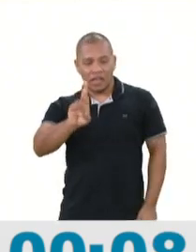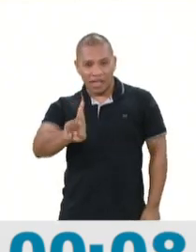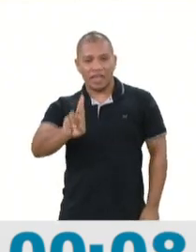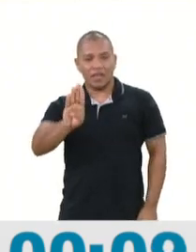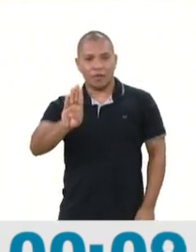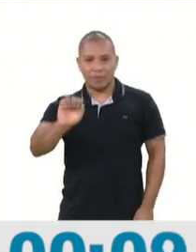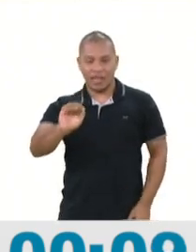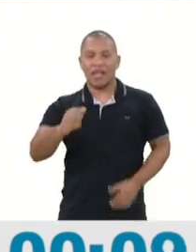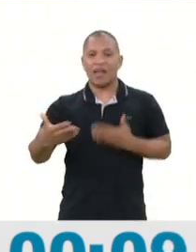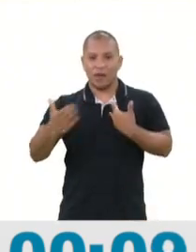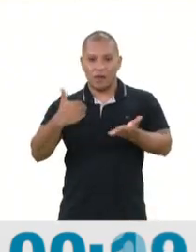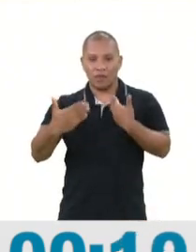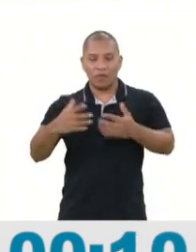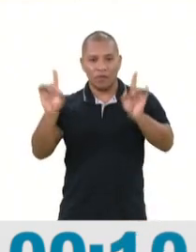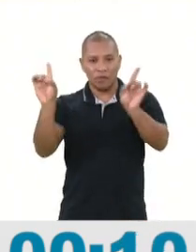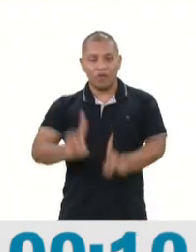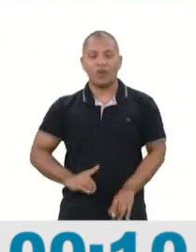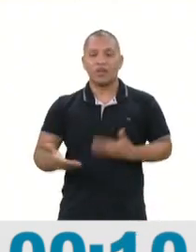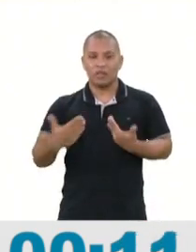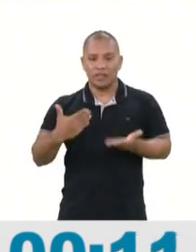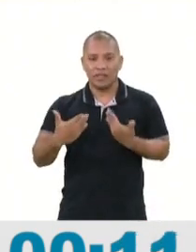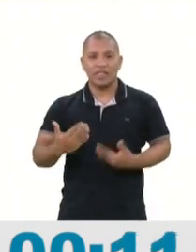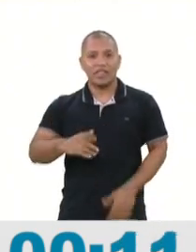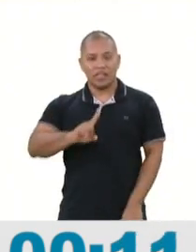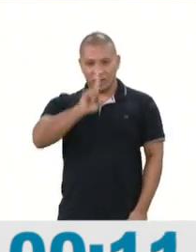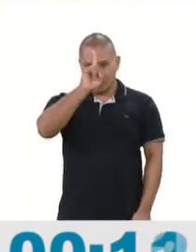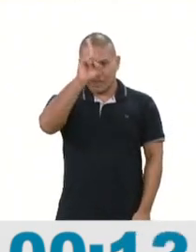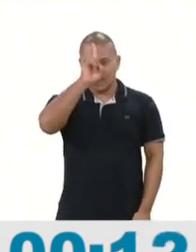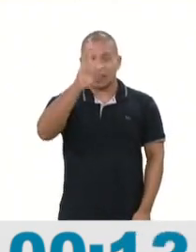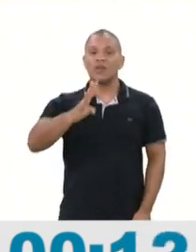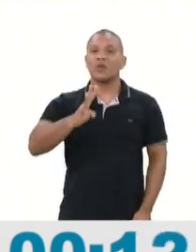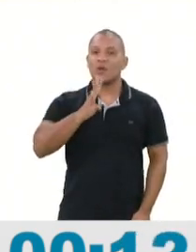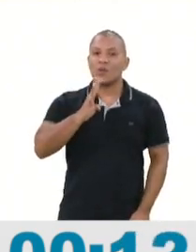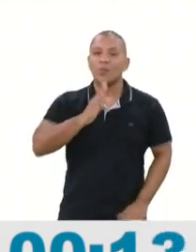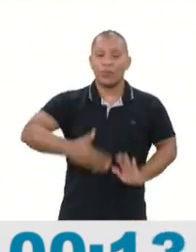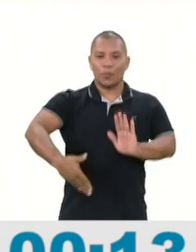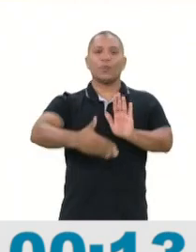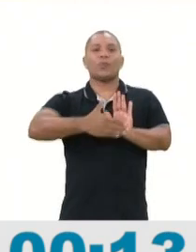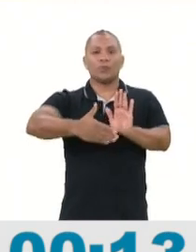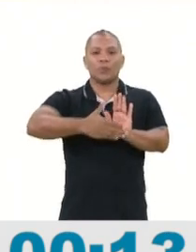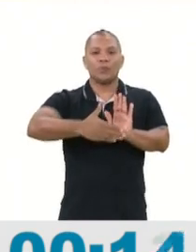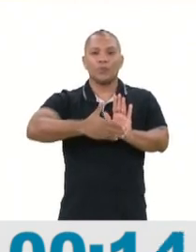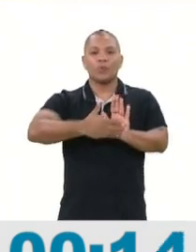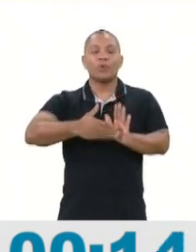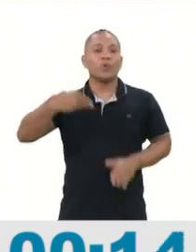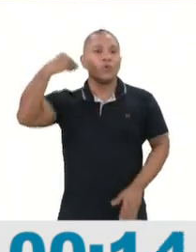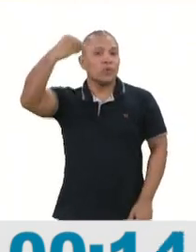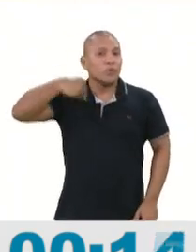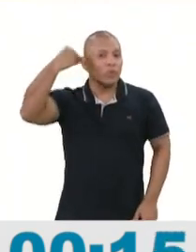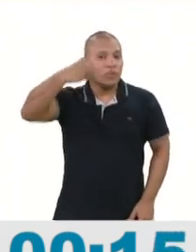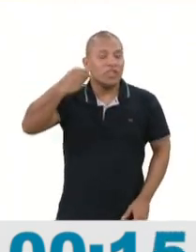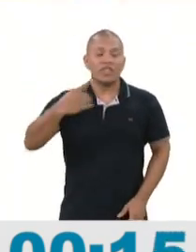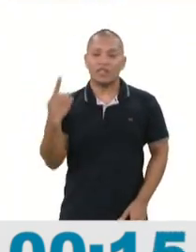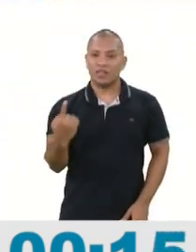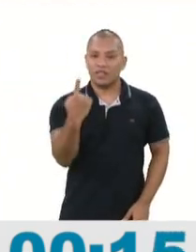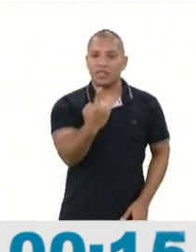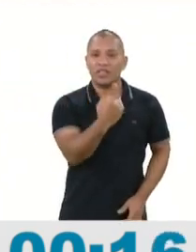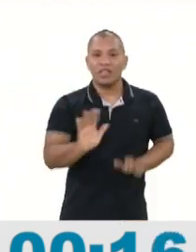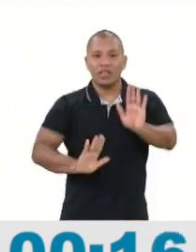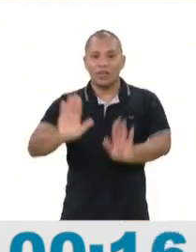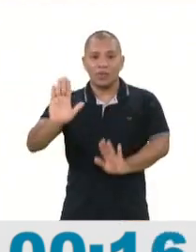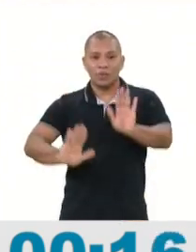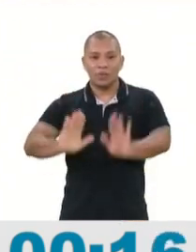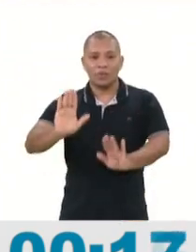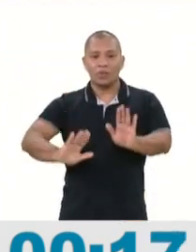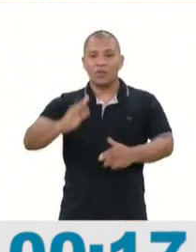que permite debater ideias e o conhecimento das propostas, da experiência de cada candidato. Agradeço